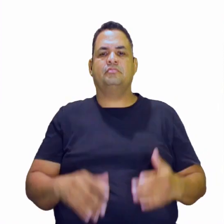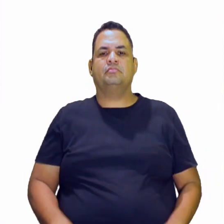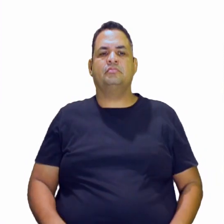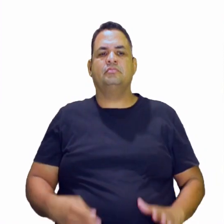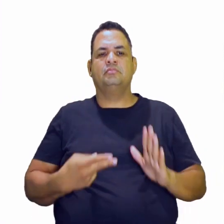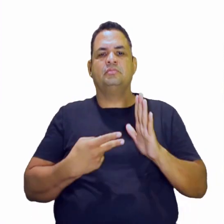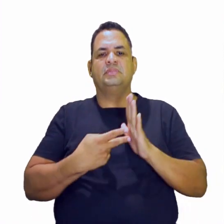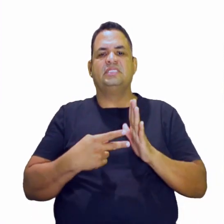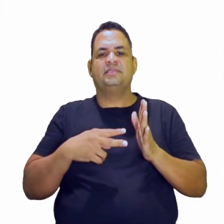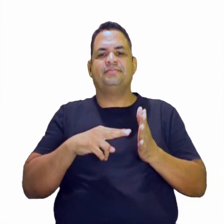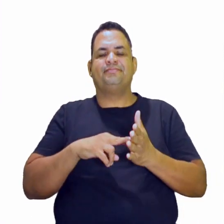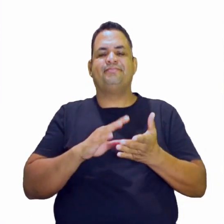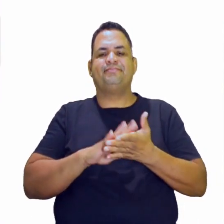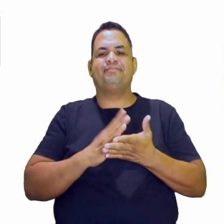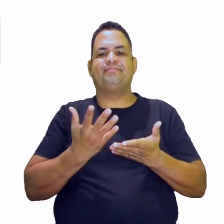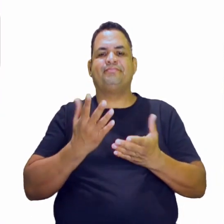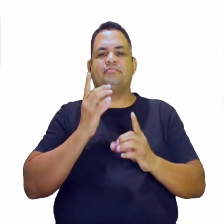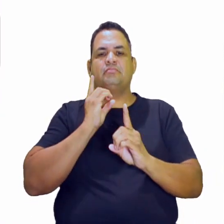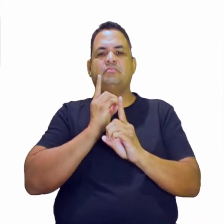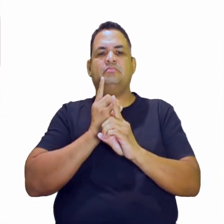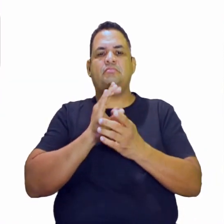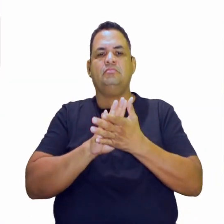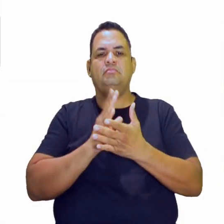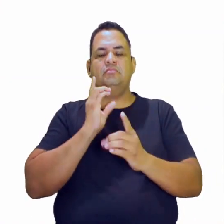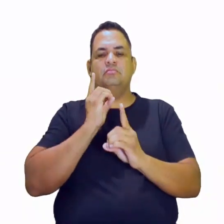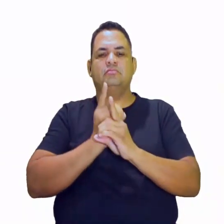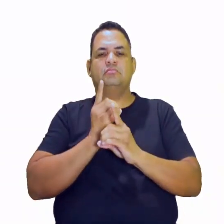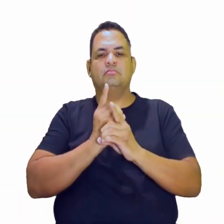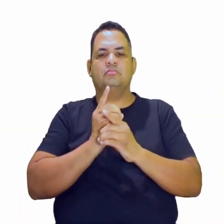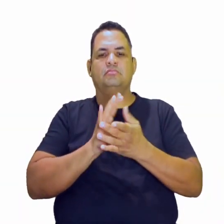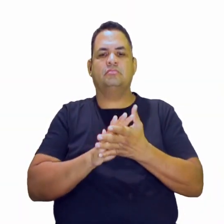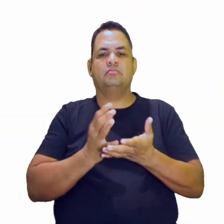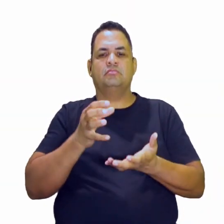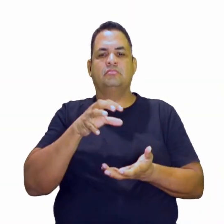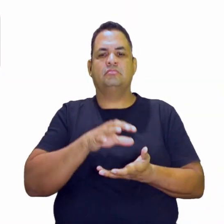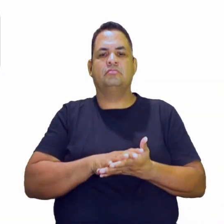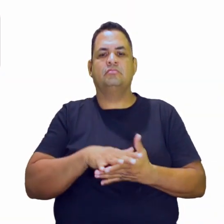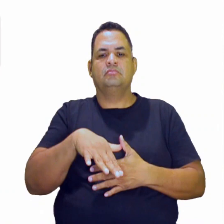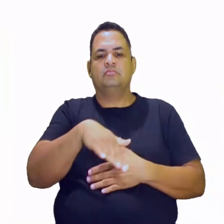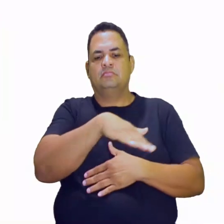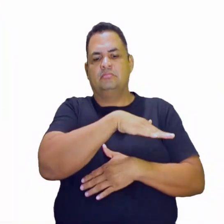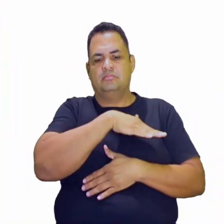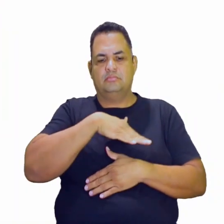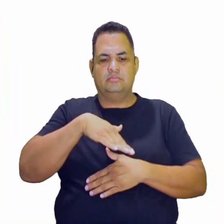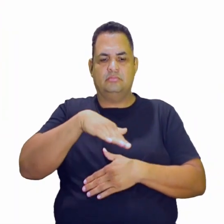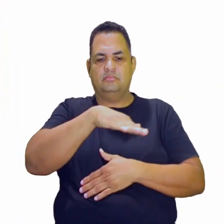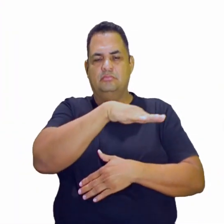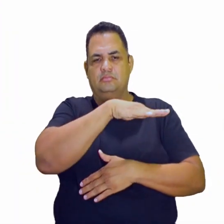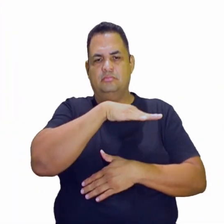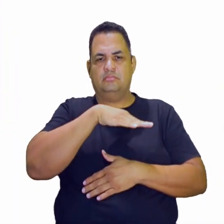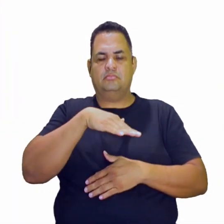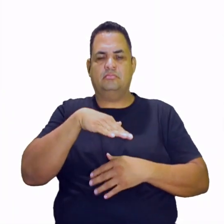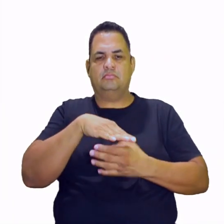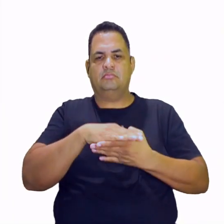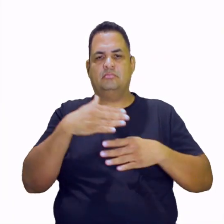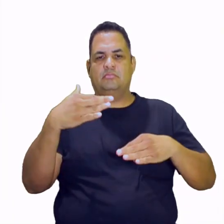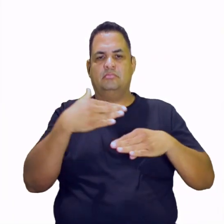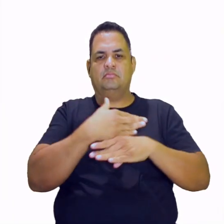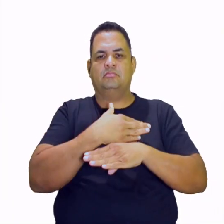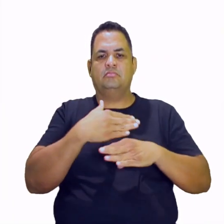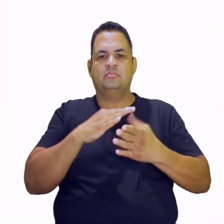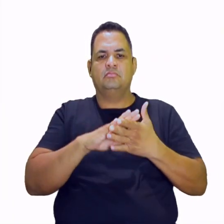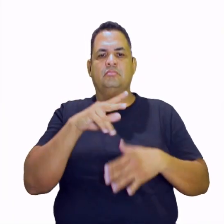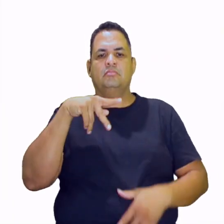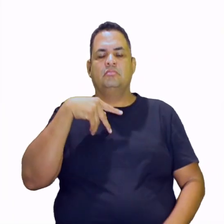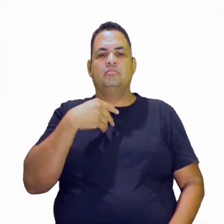dizer arte encontrada nos meios urbanos. Então, queridos, o que nós podemos